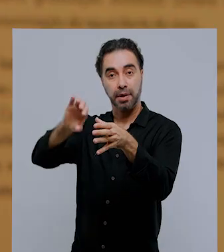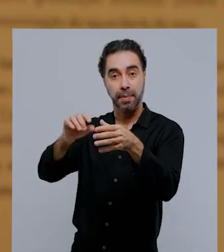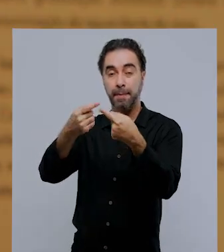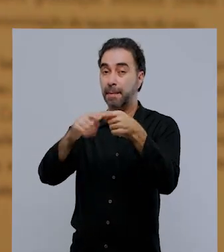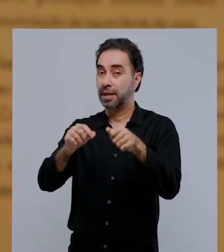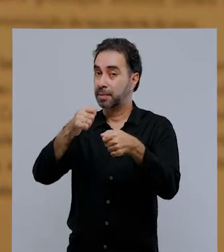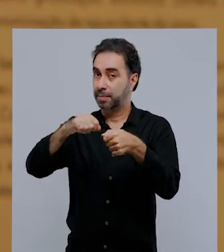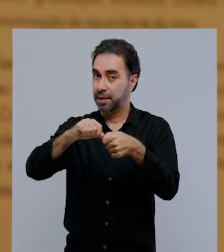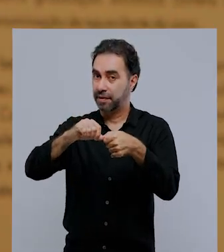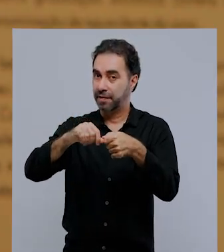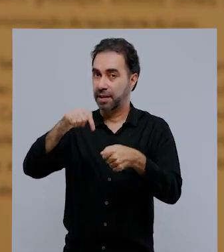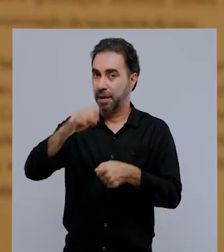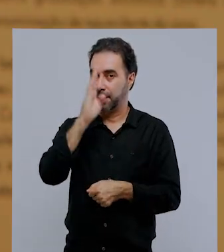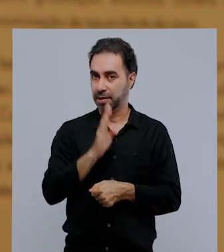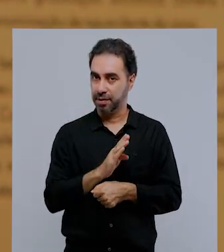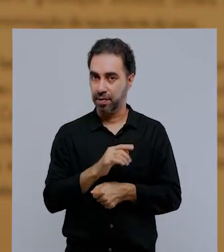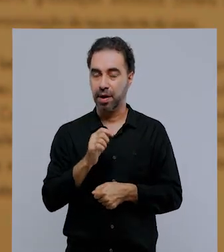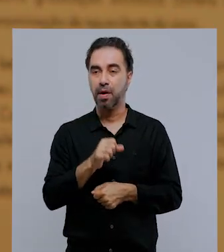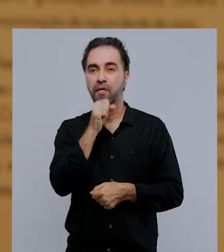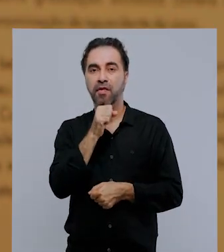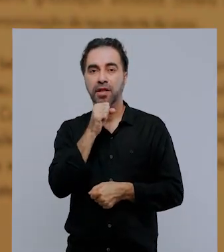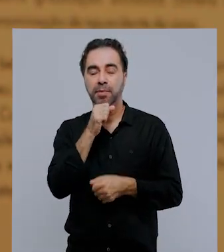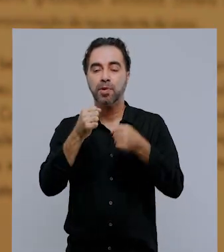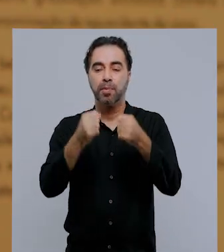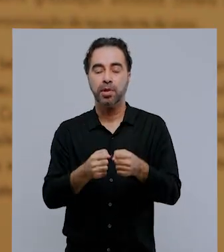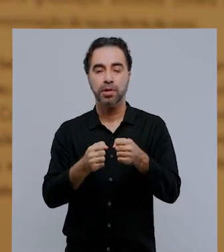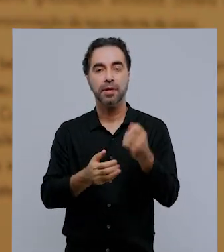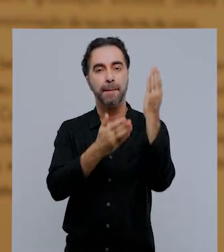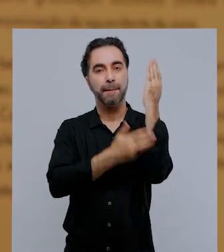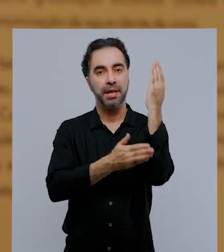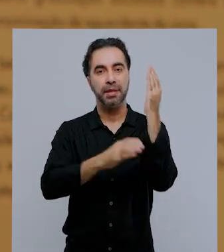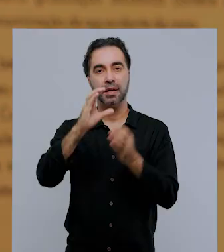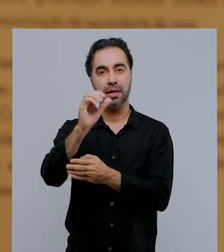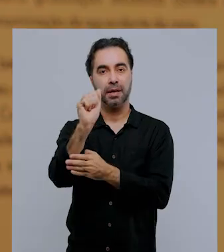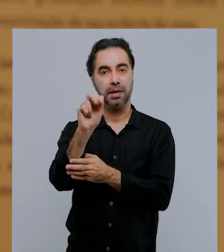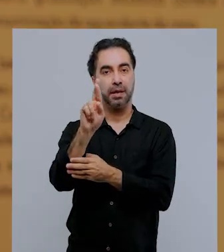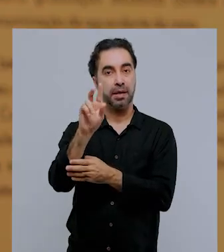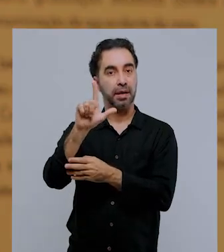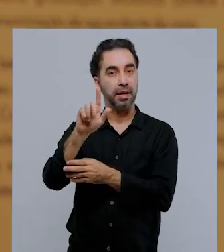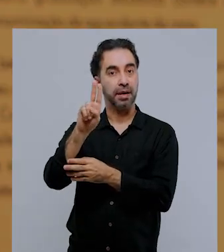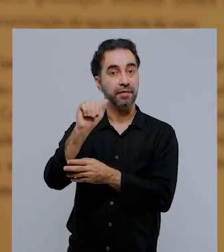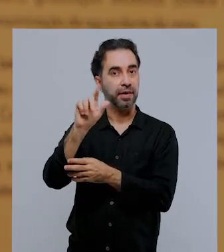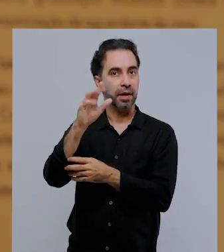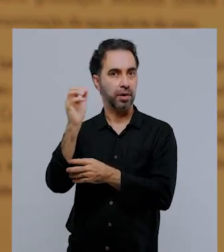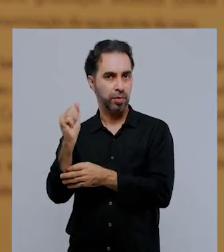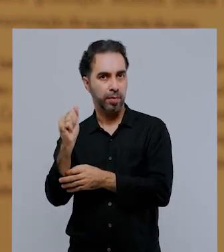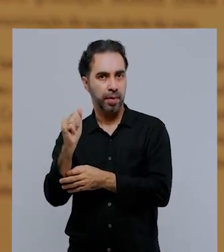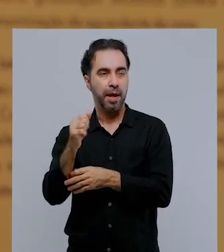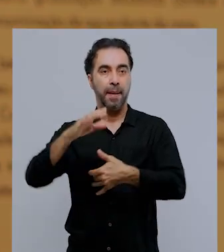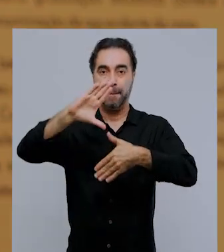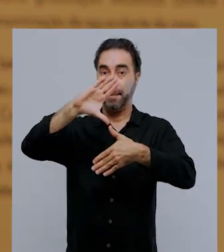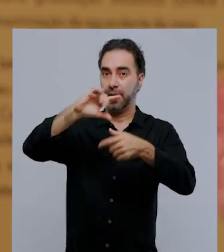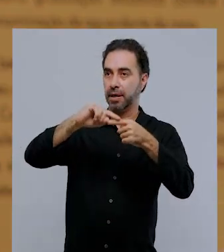para o envelhecimento de cachaça, a gente pode ter tanto em carvalho, que é madeira americana ou francesa,